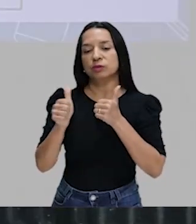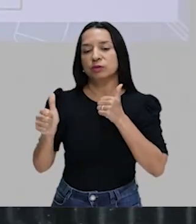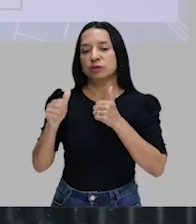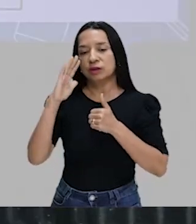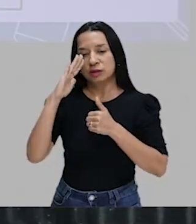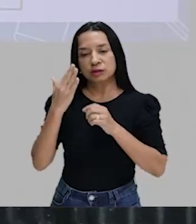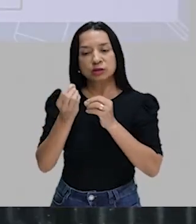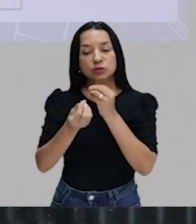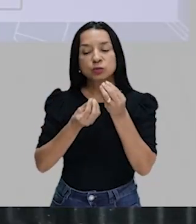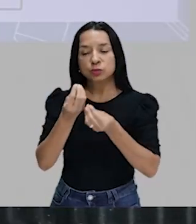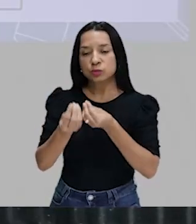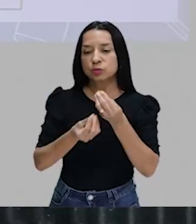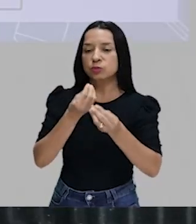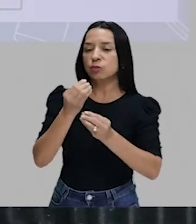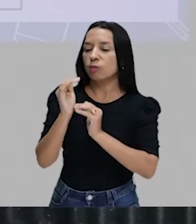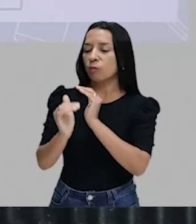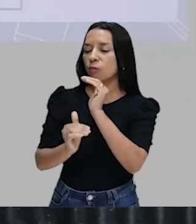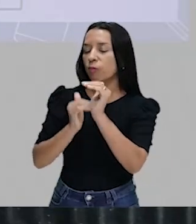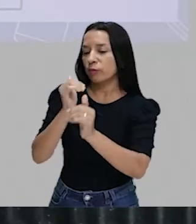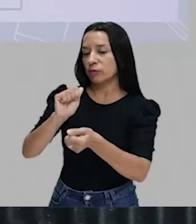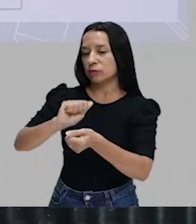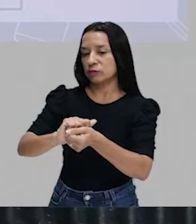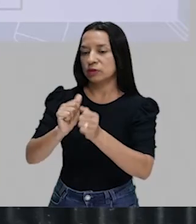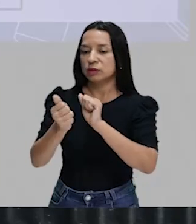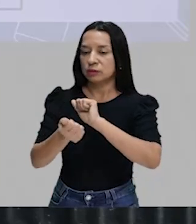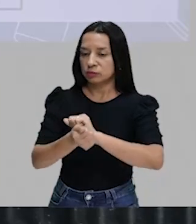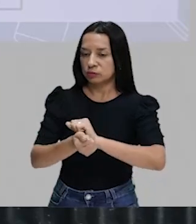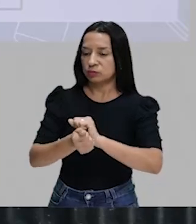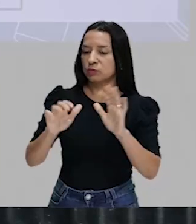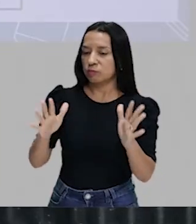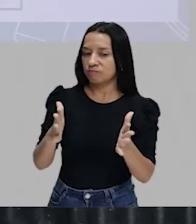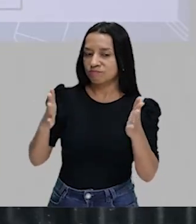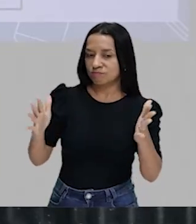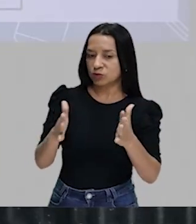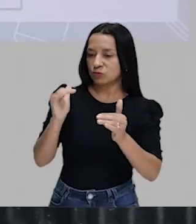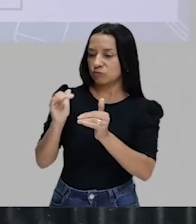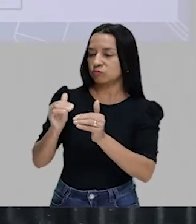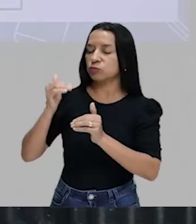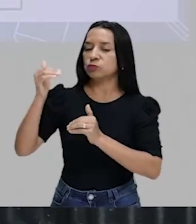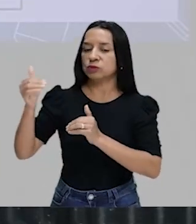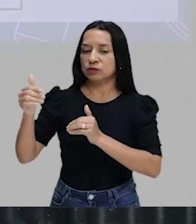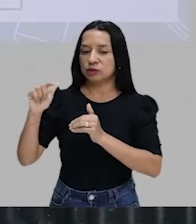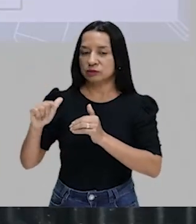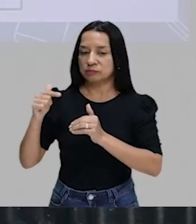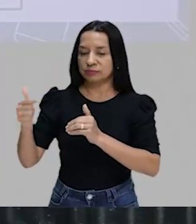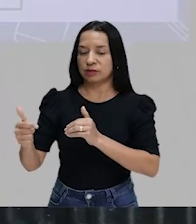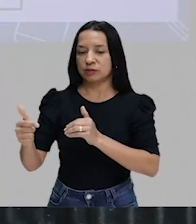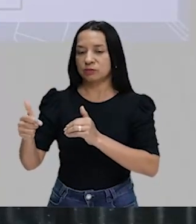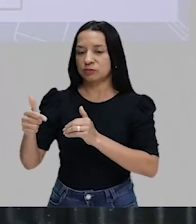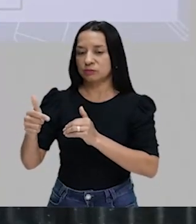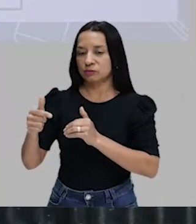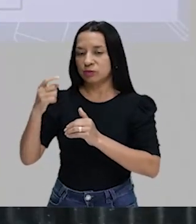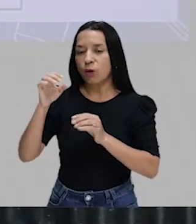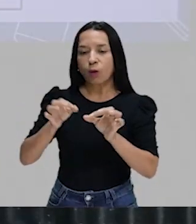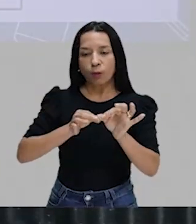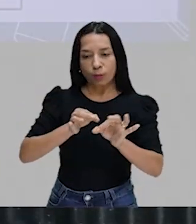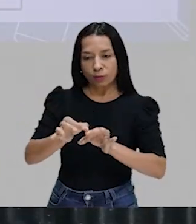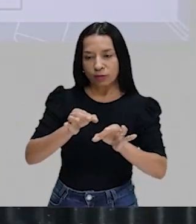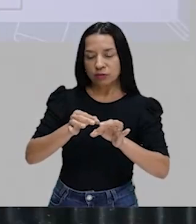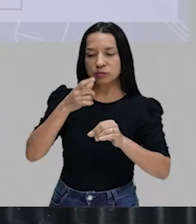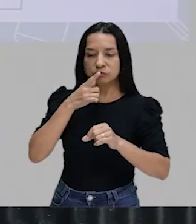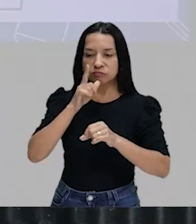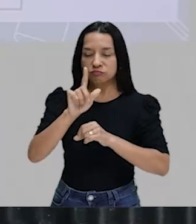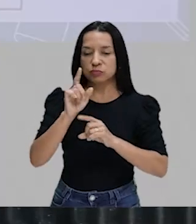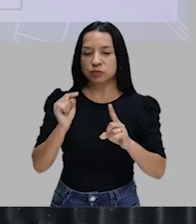como sendo um processo de adaptação a estímulos externos, racionalmente